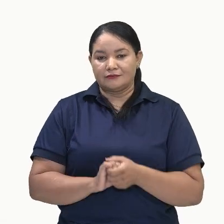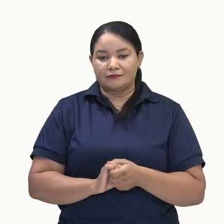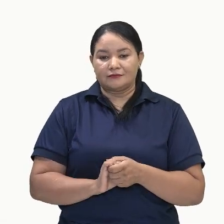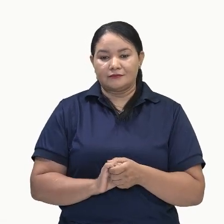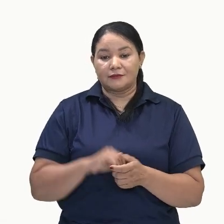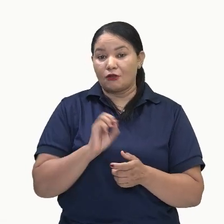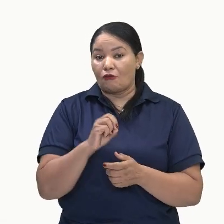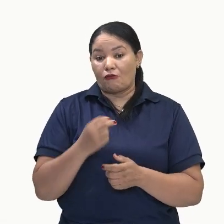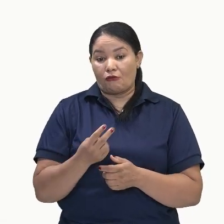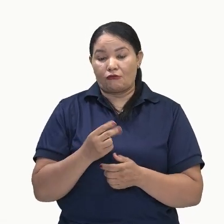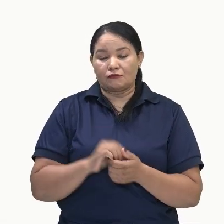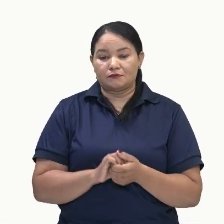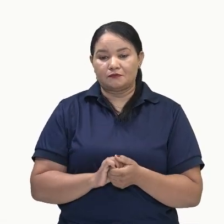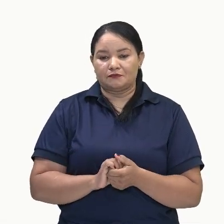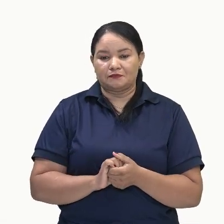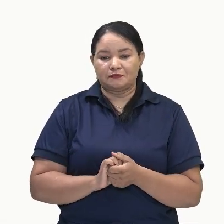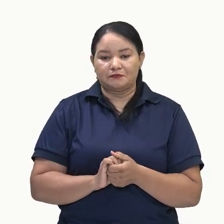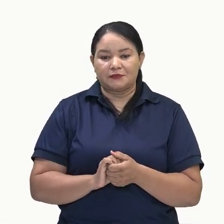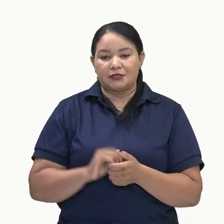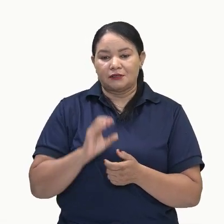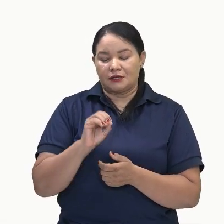legal? Podemos falar também, ó,